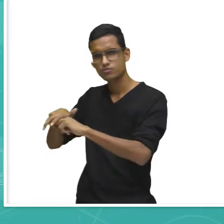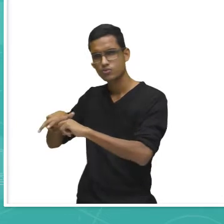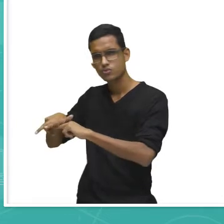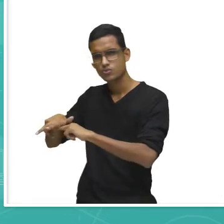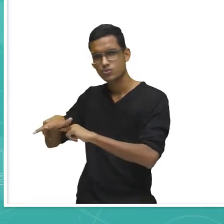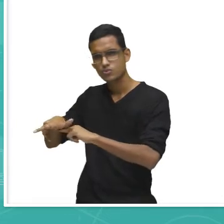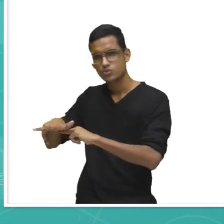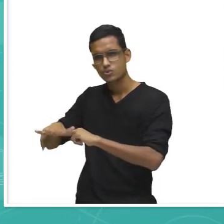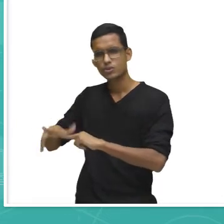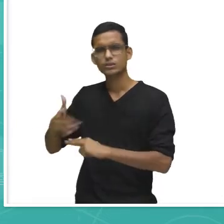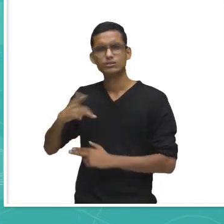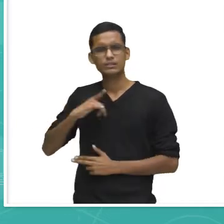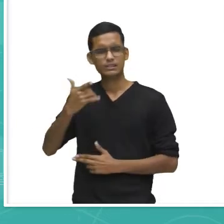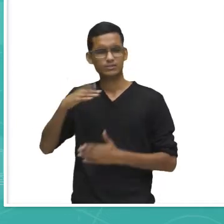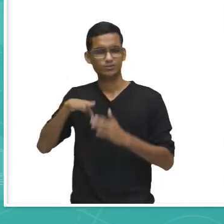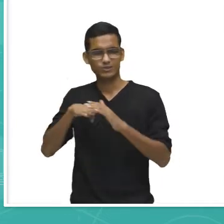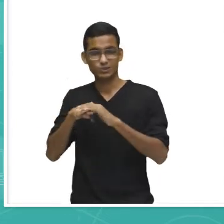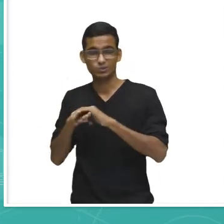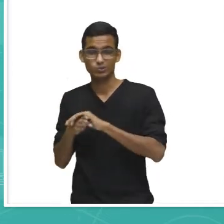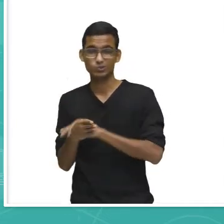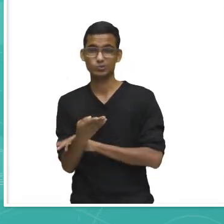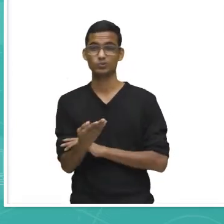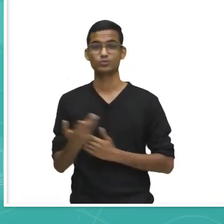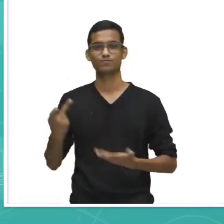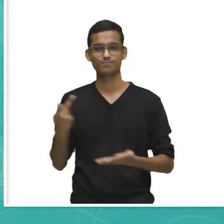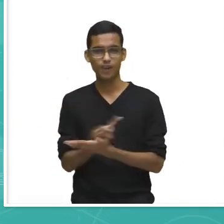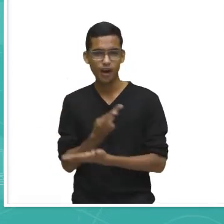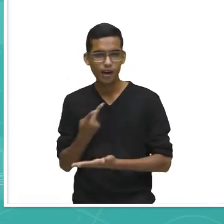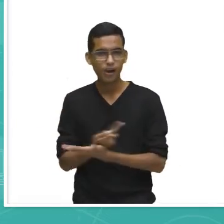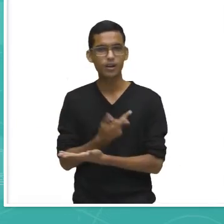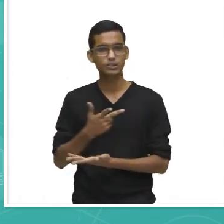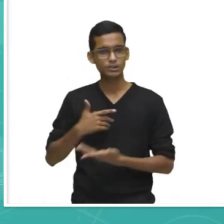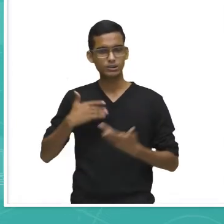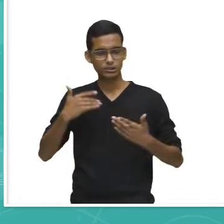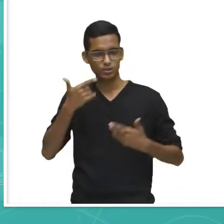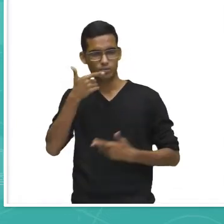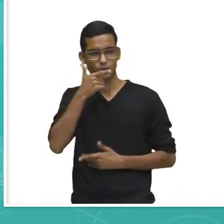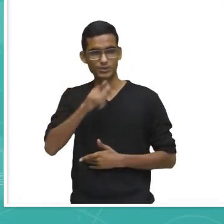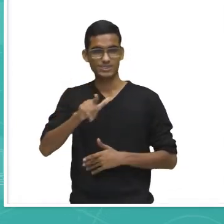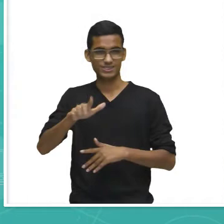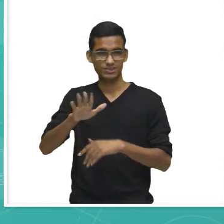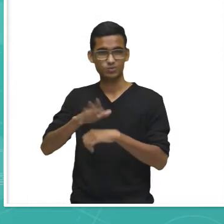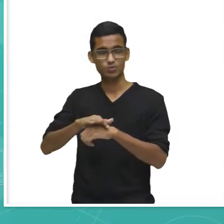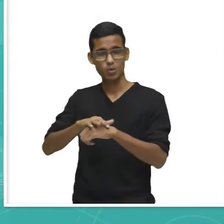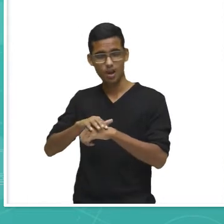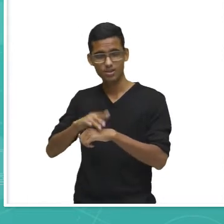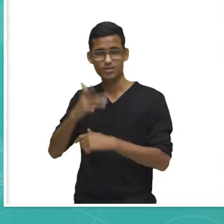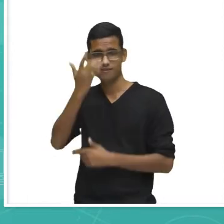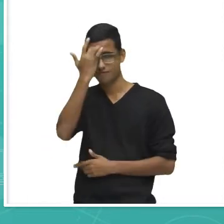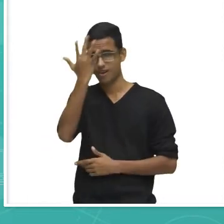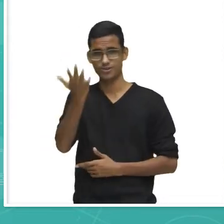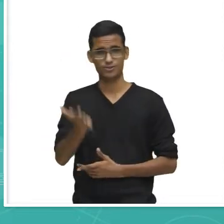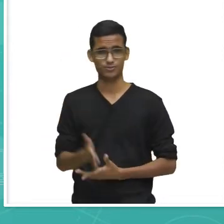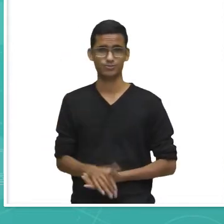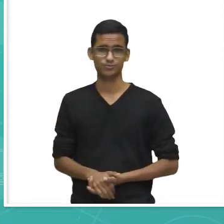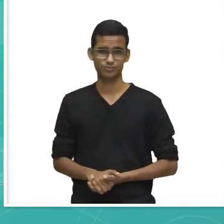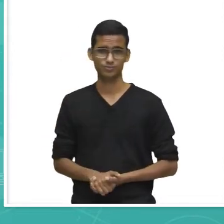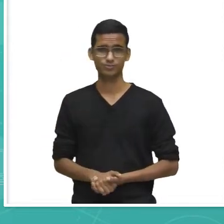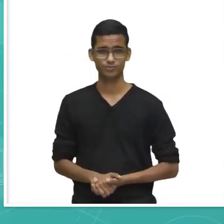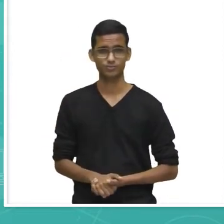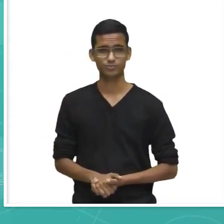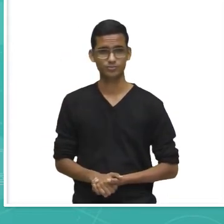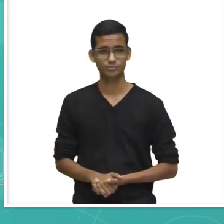posturais. E isso vai ajudar a produzir aí essas doenças ocupacionais. Tá? E aí, qual será as